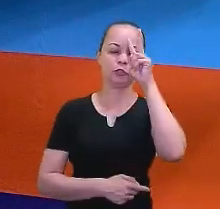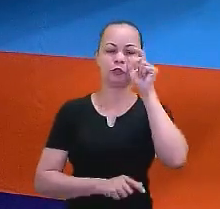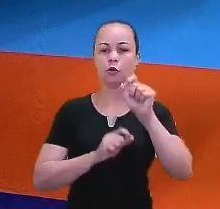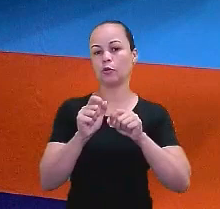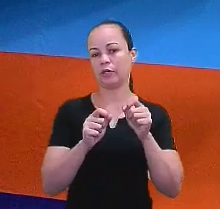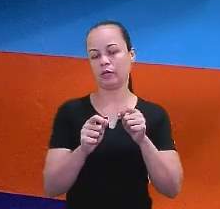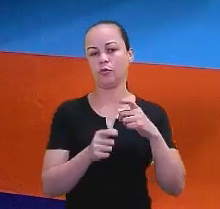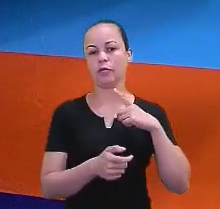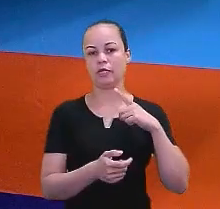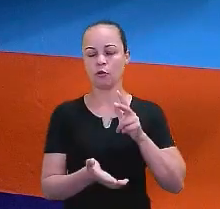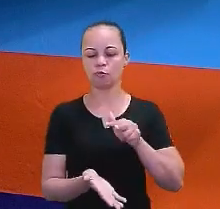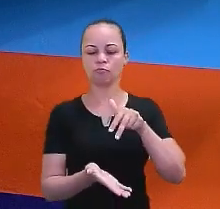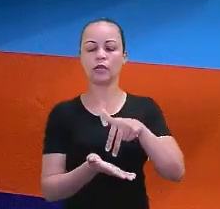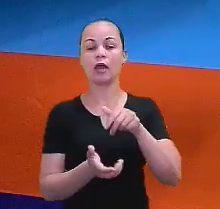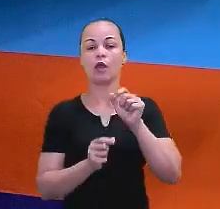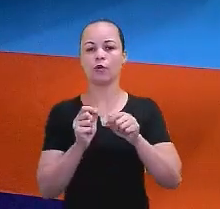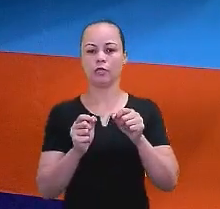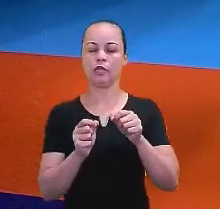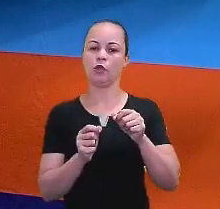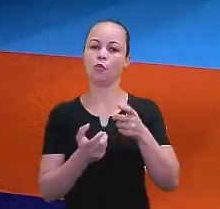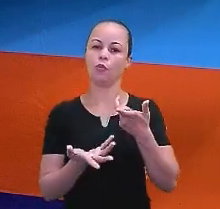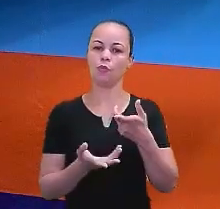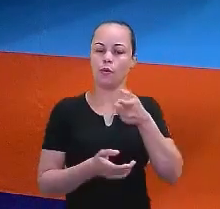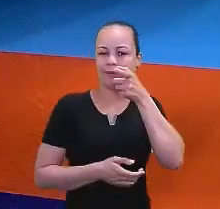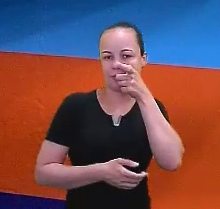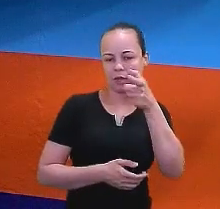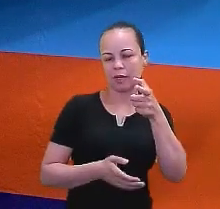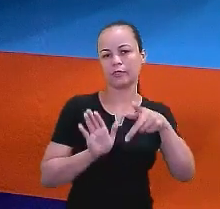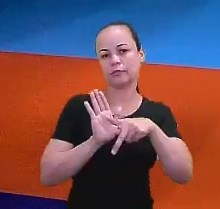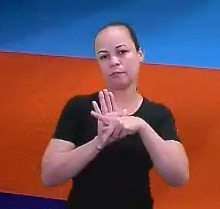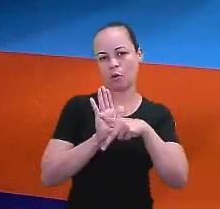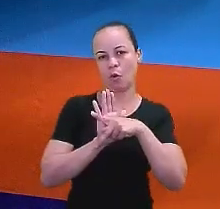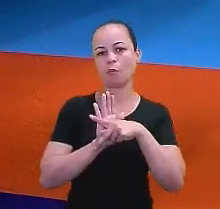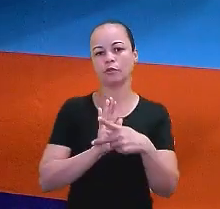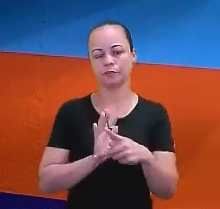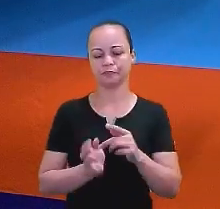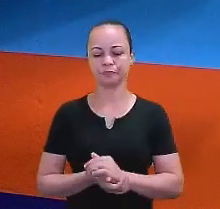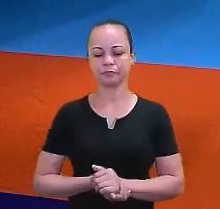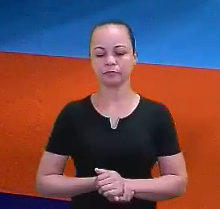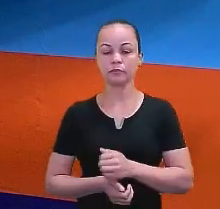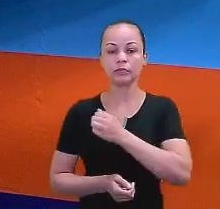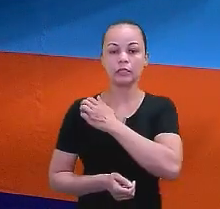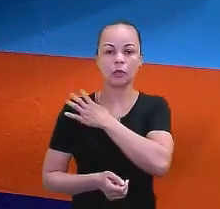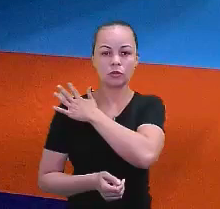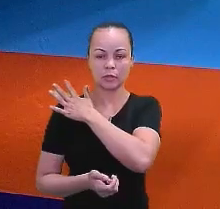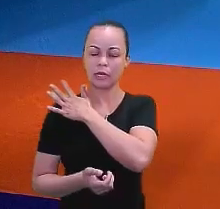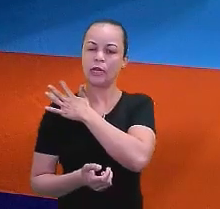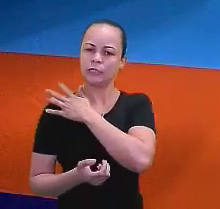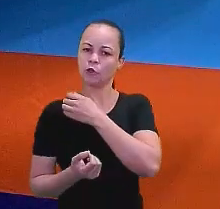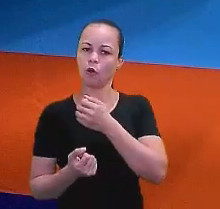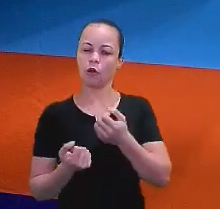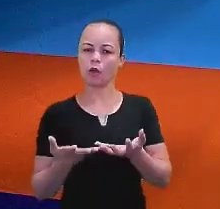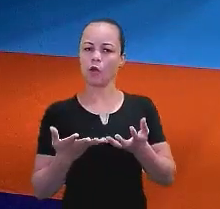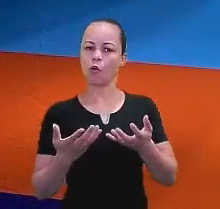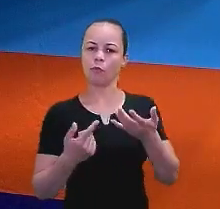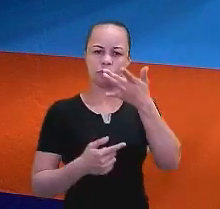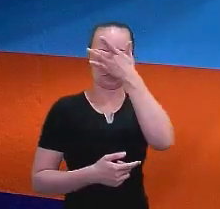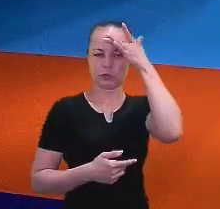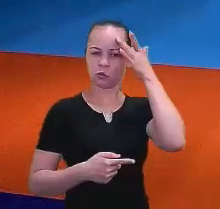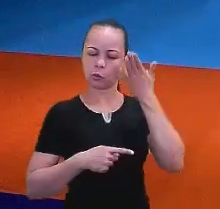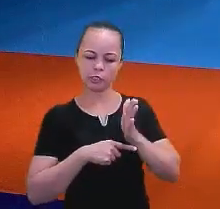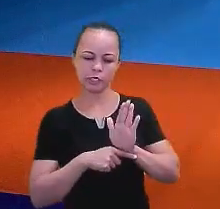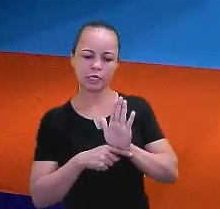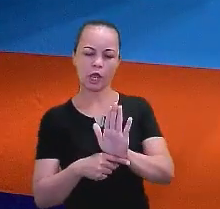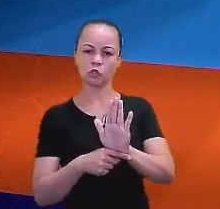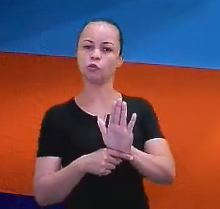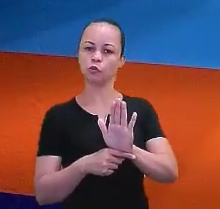os interesses próprios. Então, os militares se colocam como salvadores da pátria para